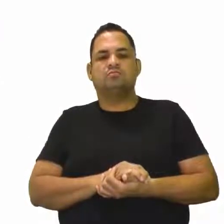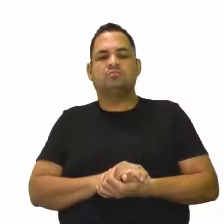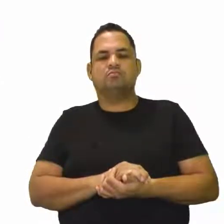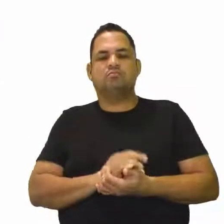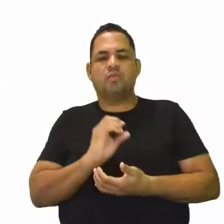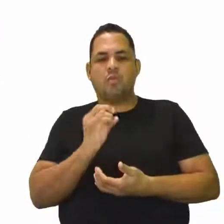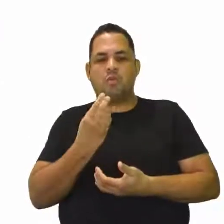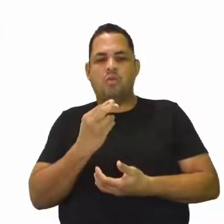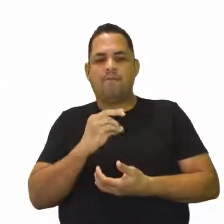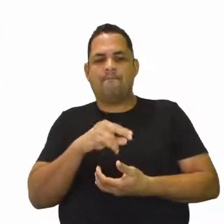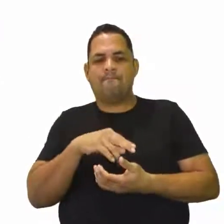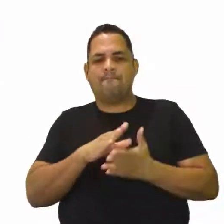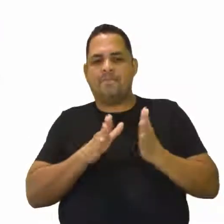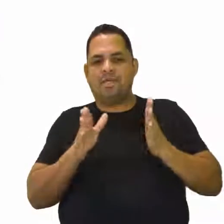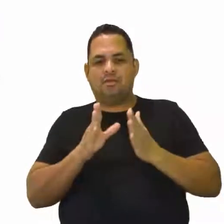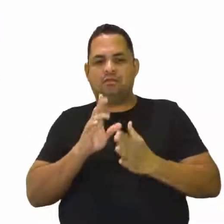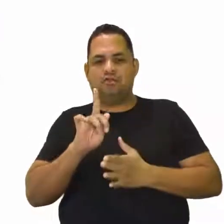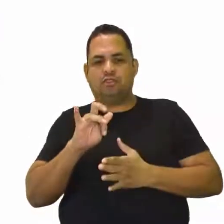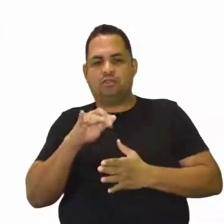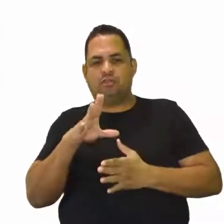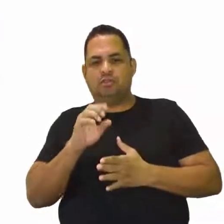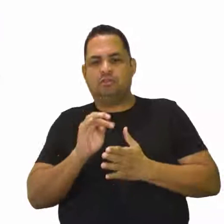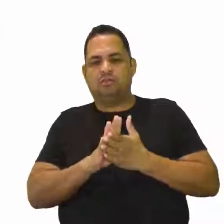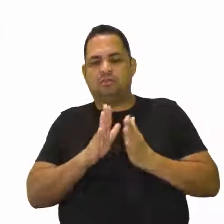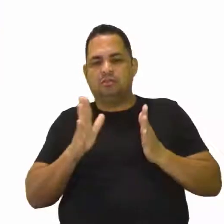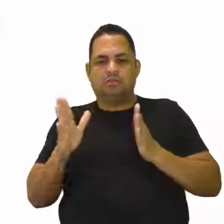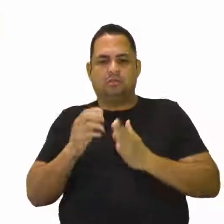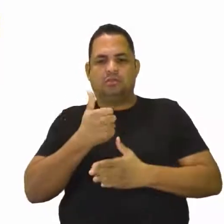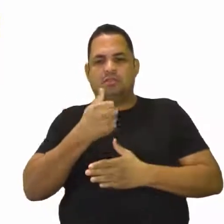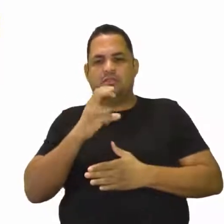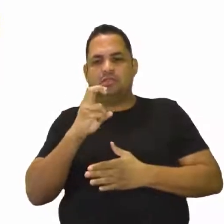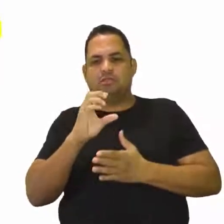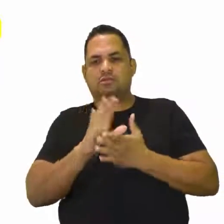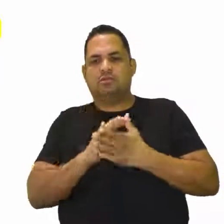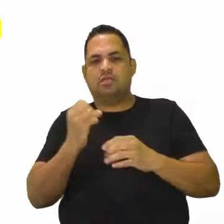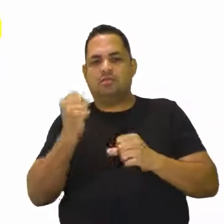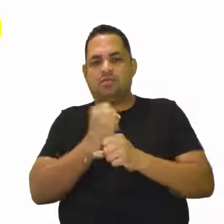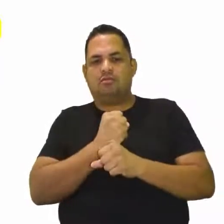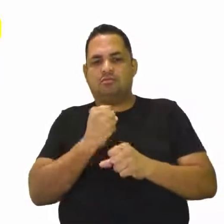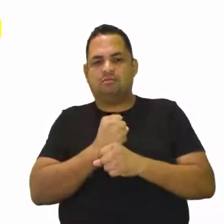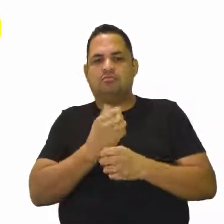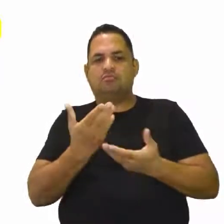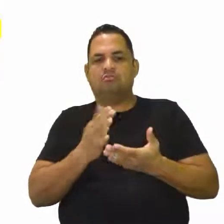ou período getulista. Durante esses 15 anos,